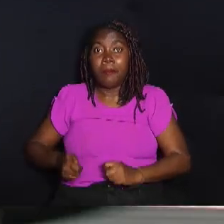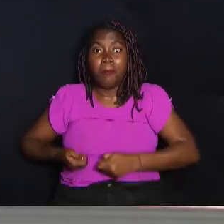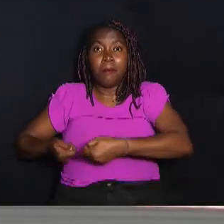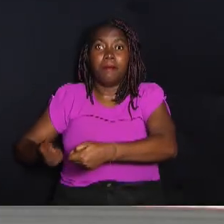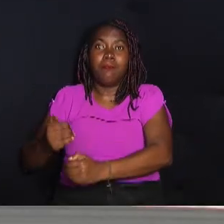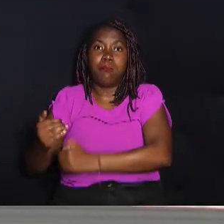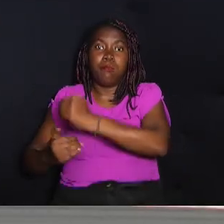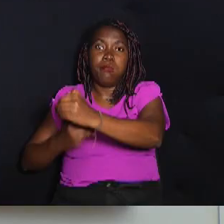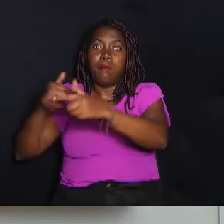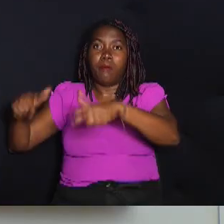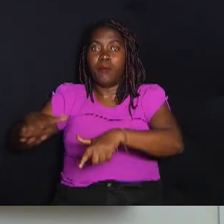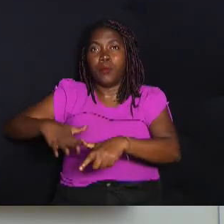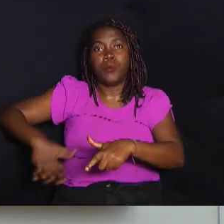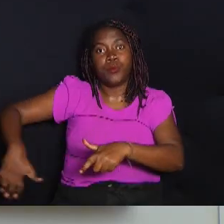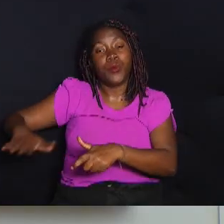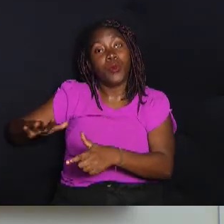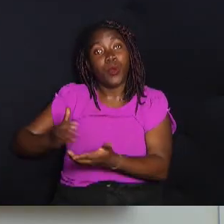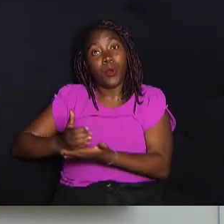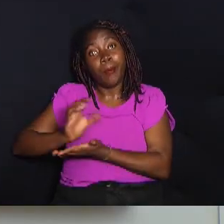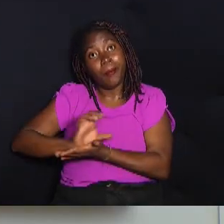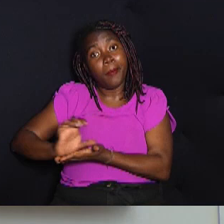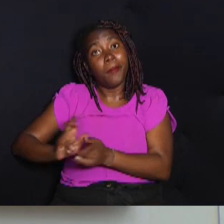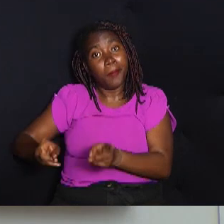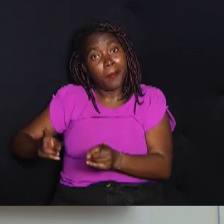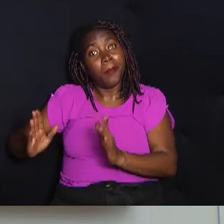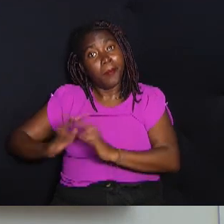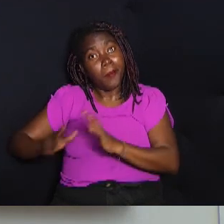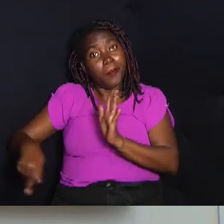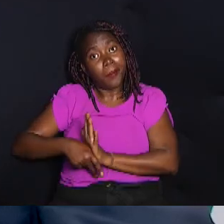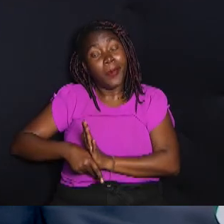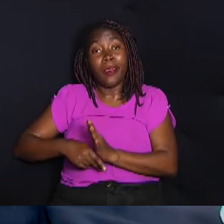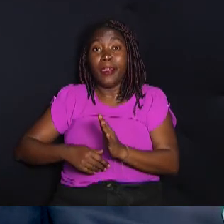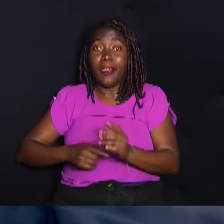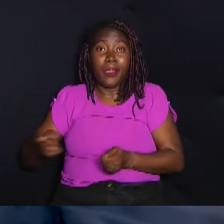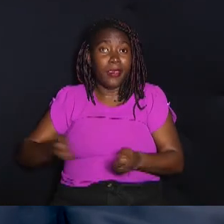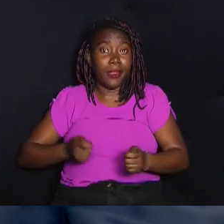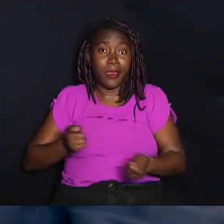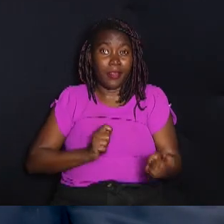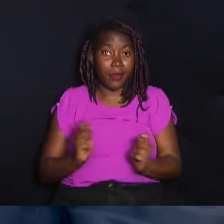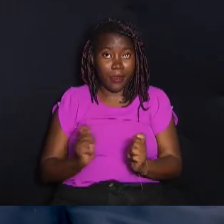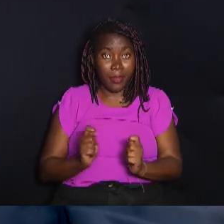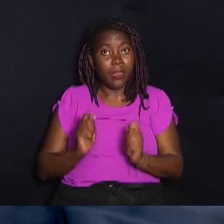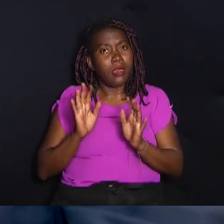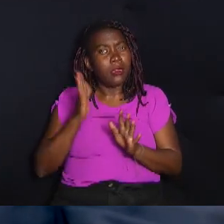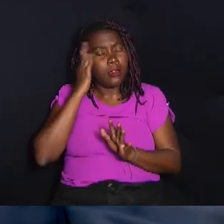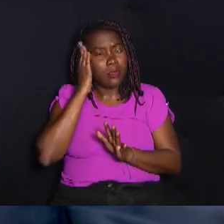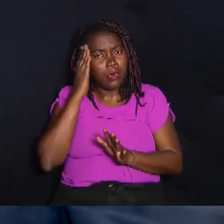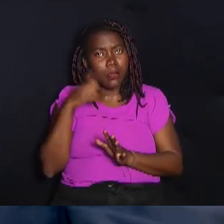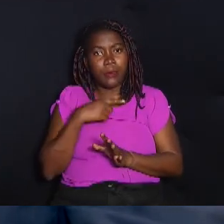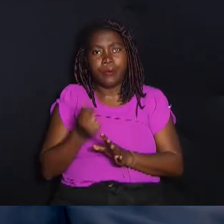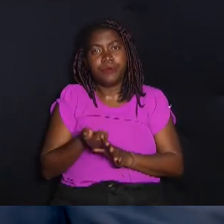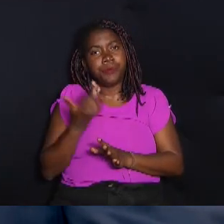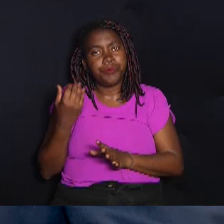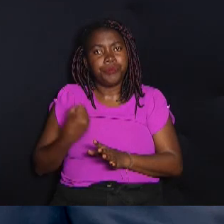o progresso da região e começa a investir no próprio imóvel e movimenta a economia apesar de saber que existe esses números